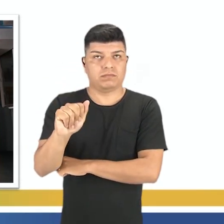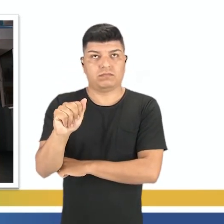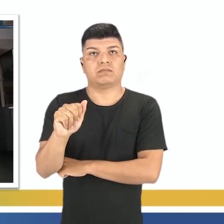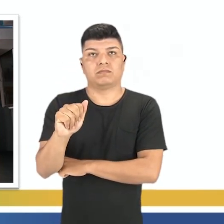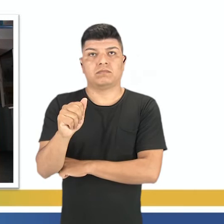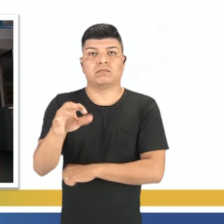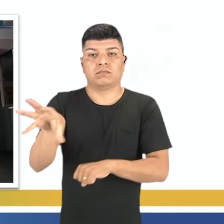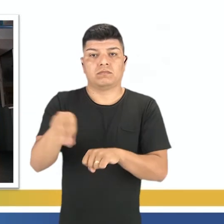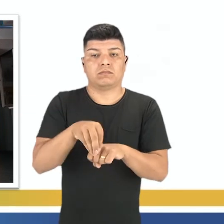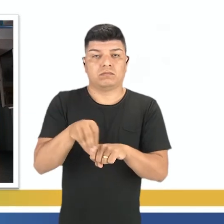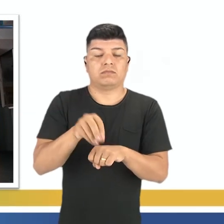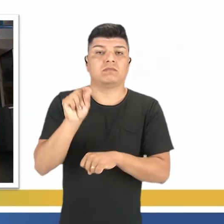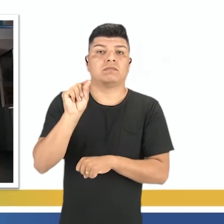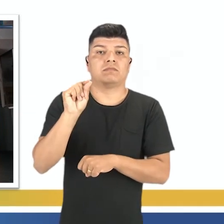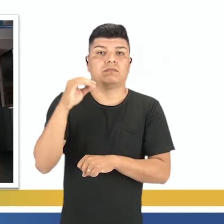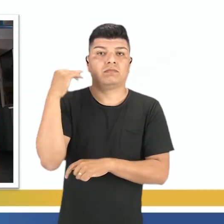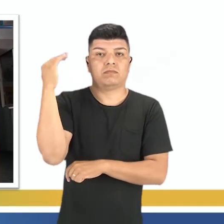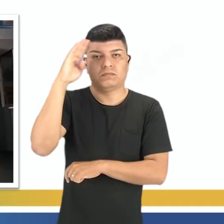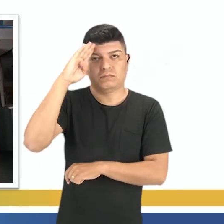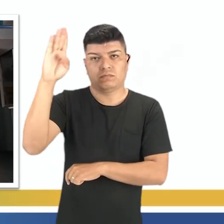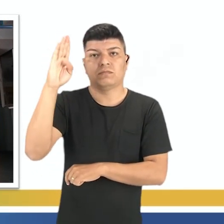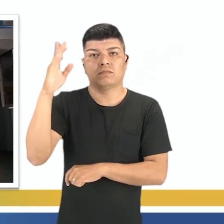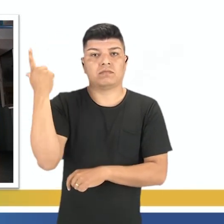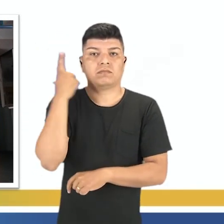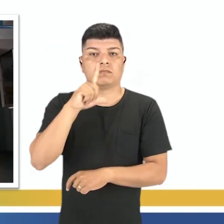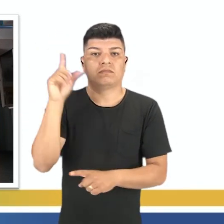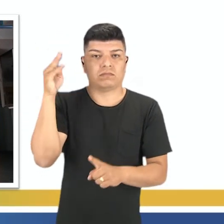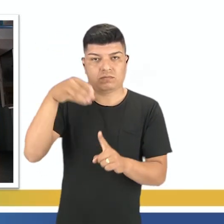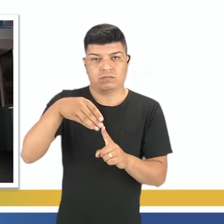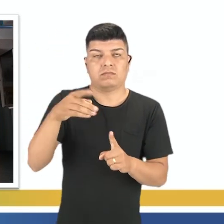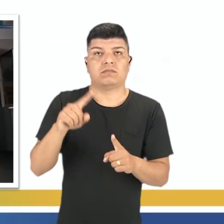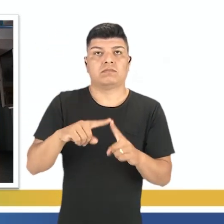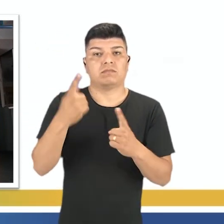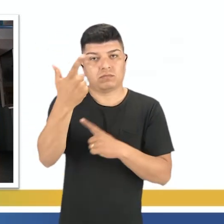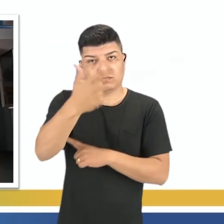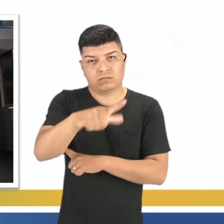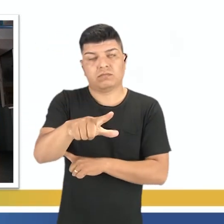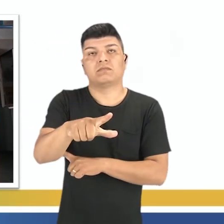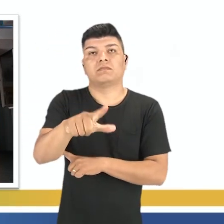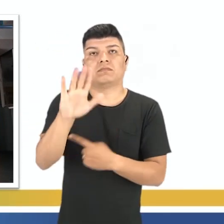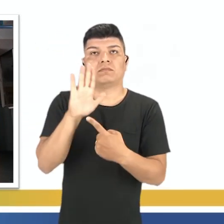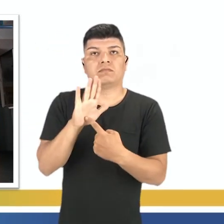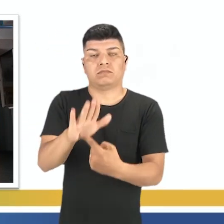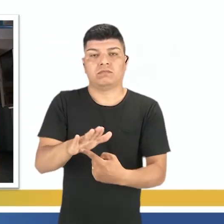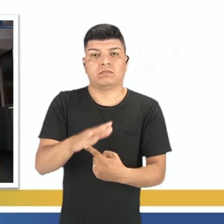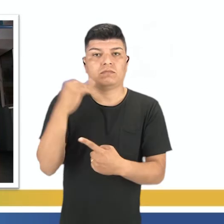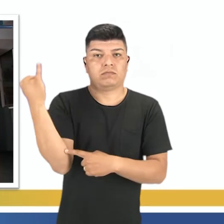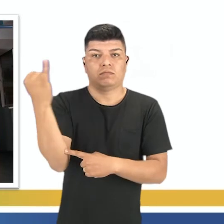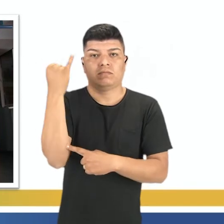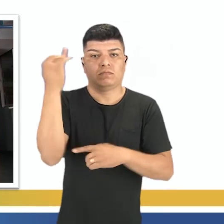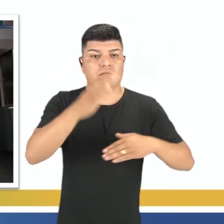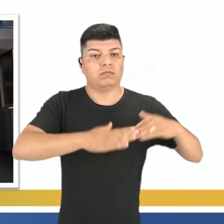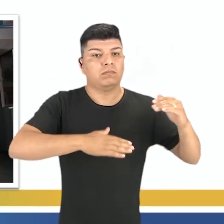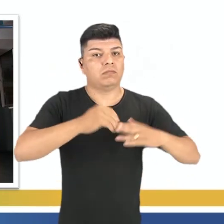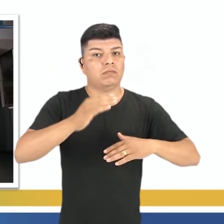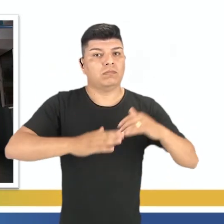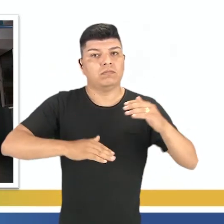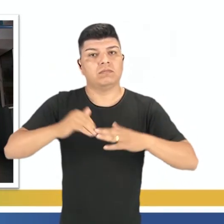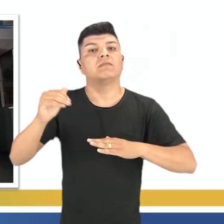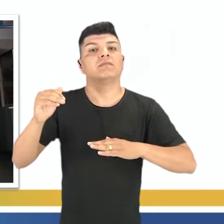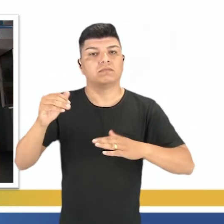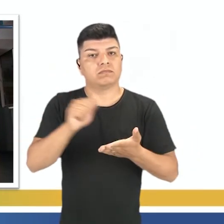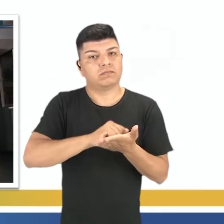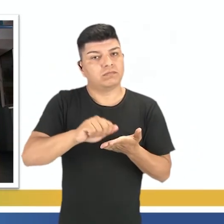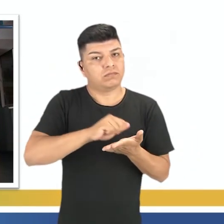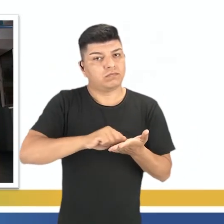seus tipos é fundamental para alcançar os seus objetivos. Mais uma vez, destacar a importância de um profissional na prescrição do